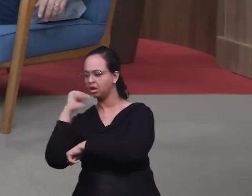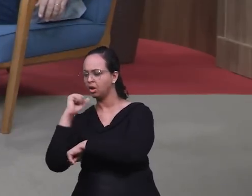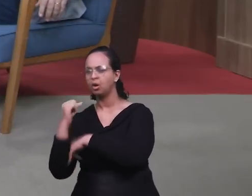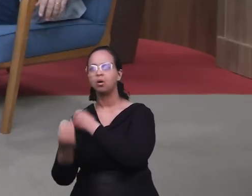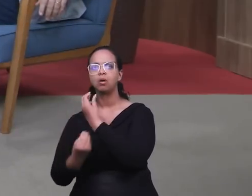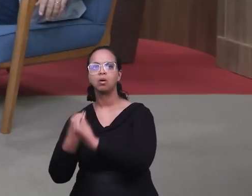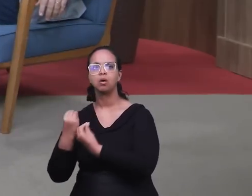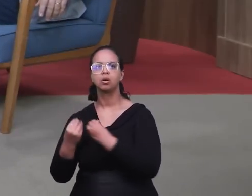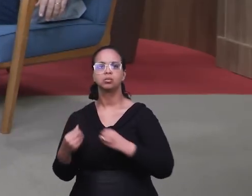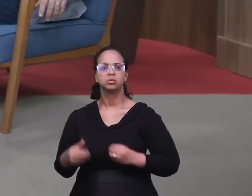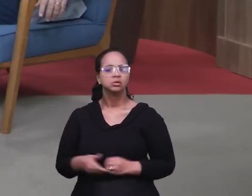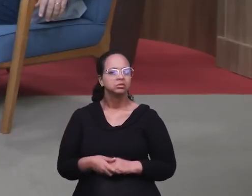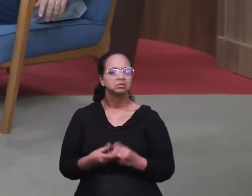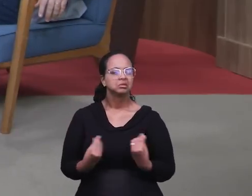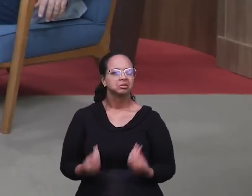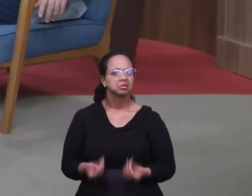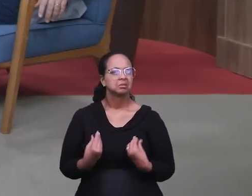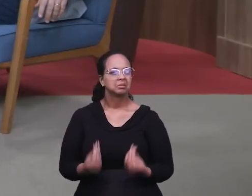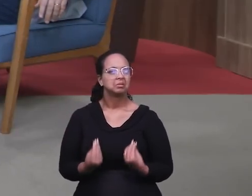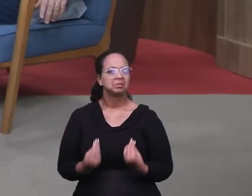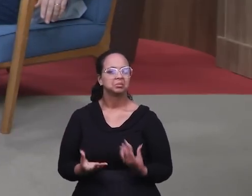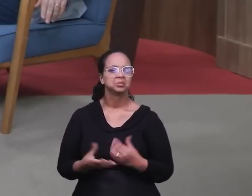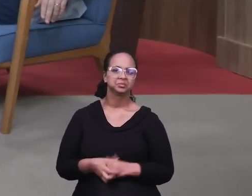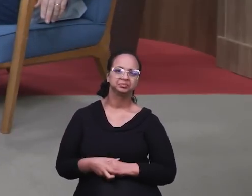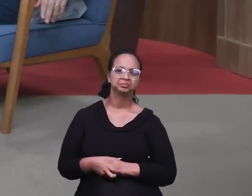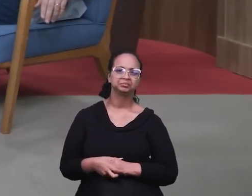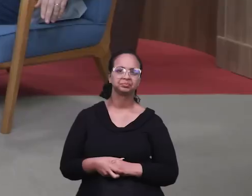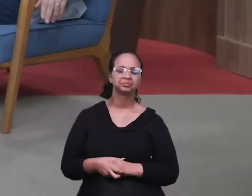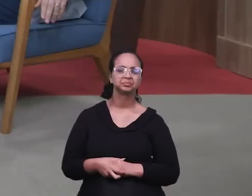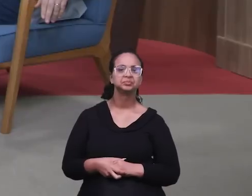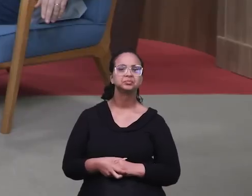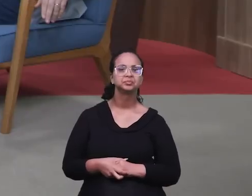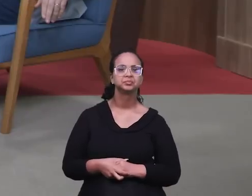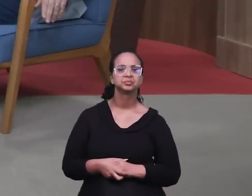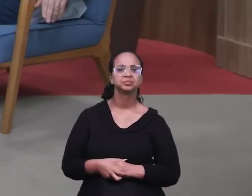nessa expressão? Interessante, né? Como é que